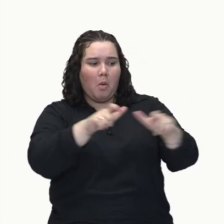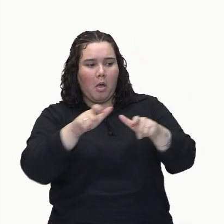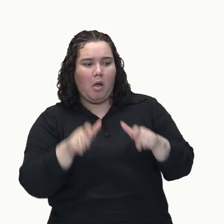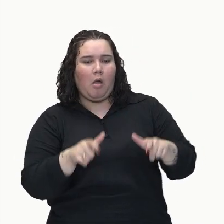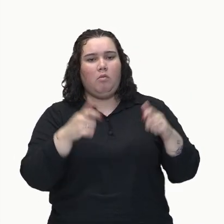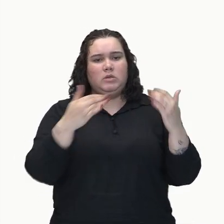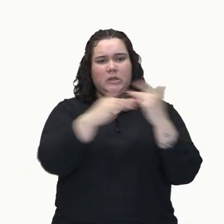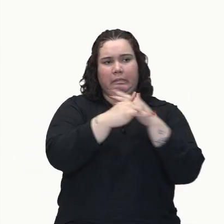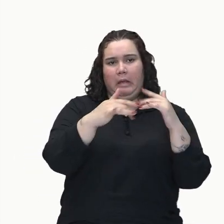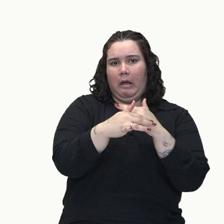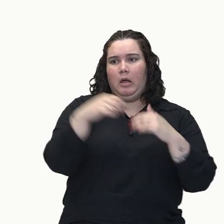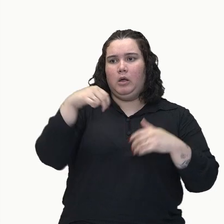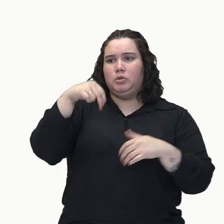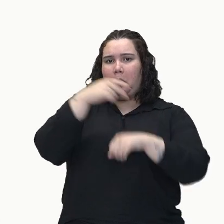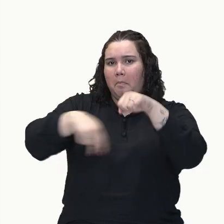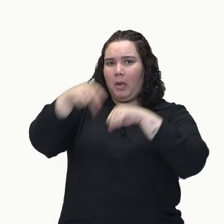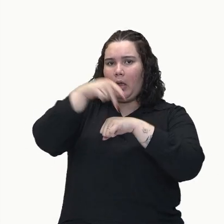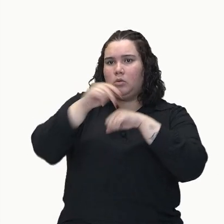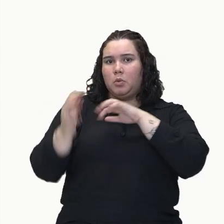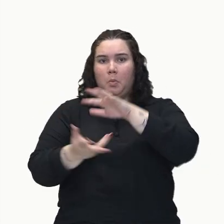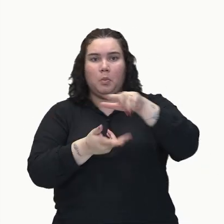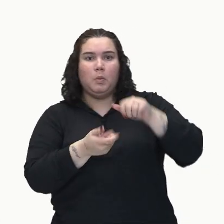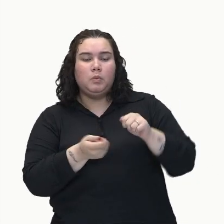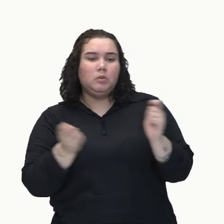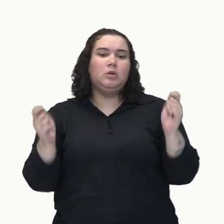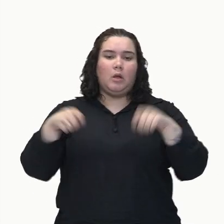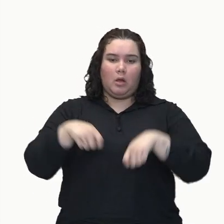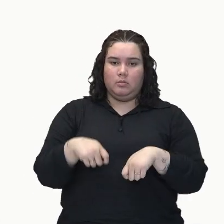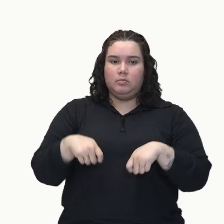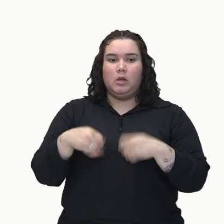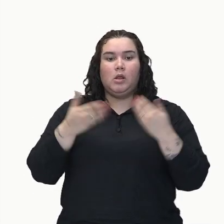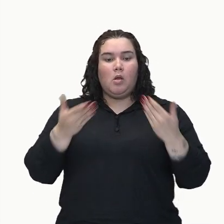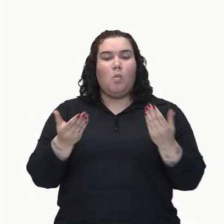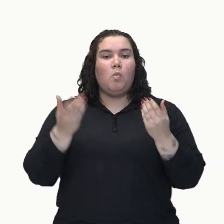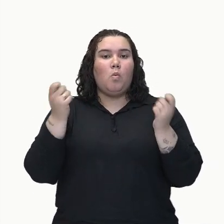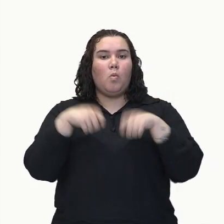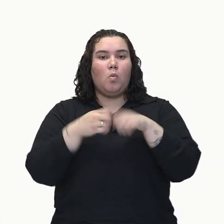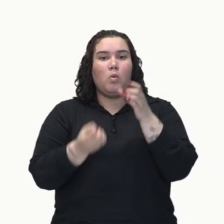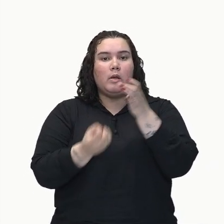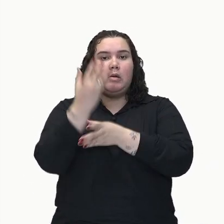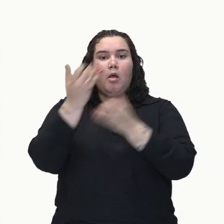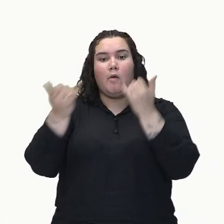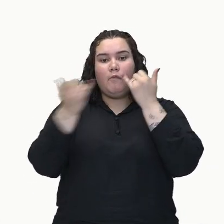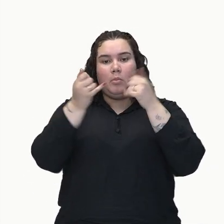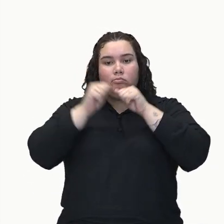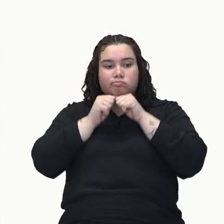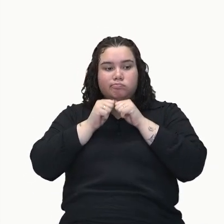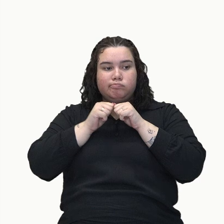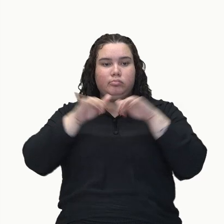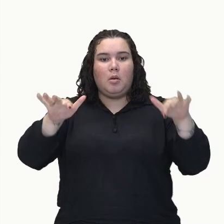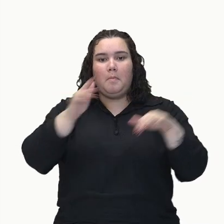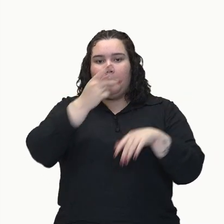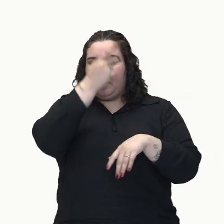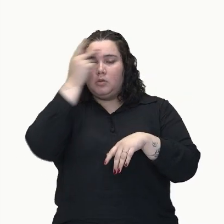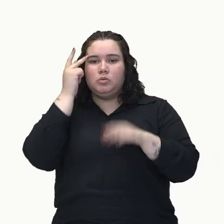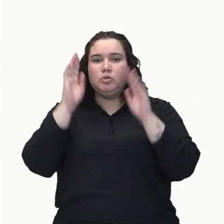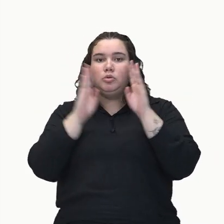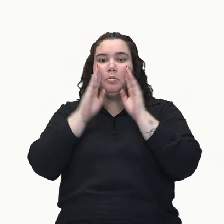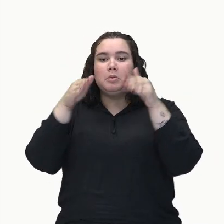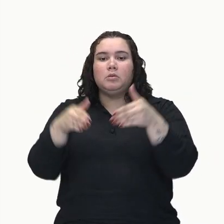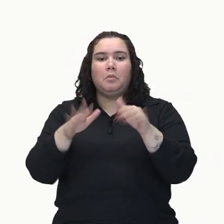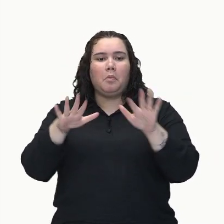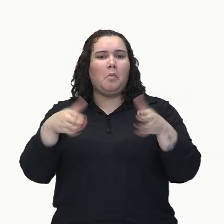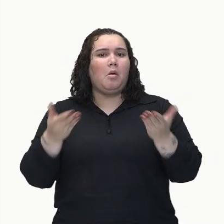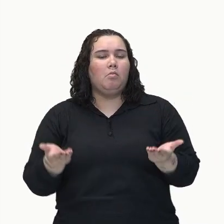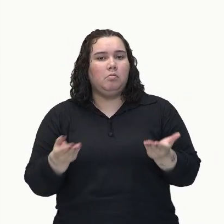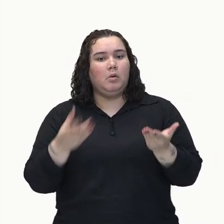elementos. E é mais uma forma de transmitir informações produzidas para um público específico. Que público específico é esse?